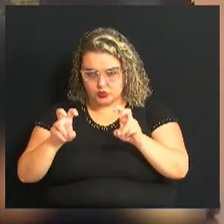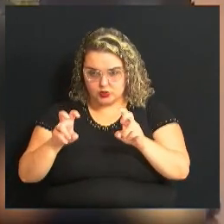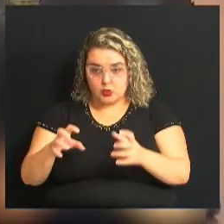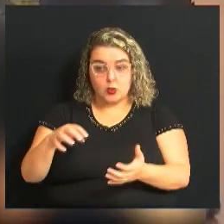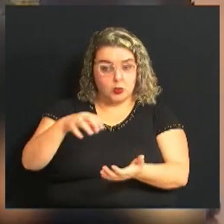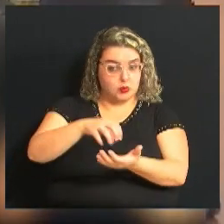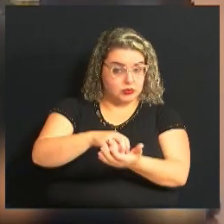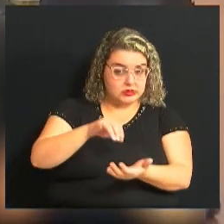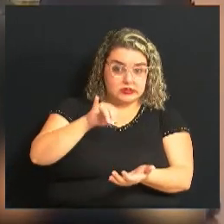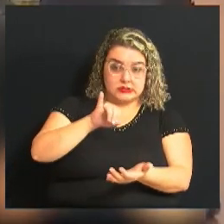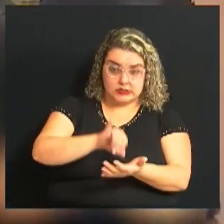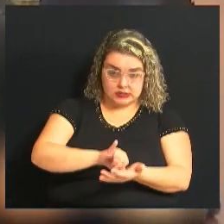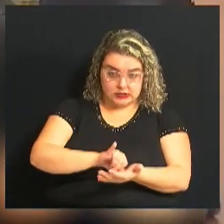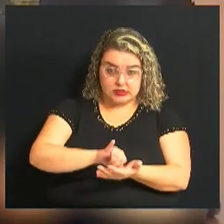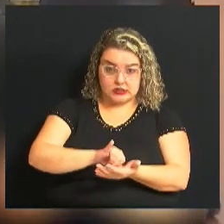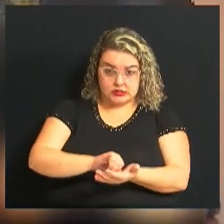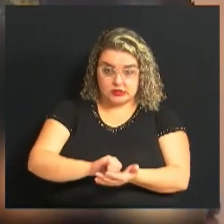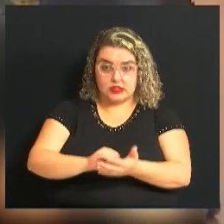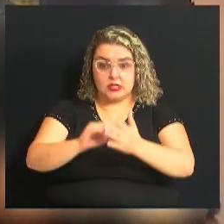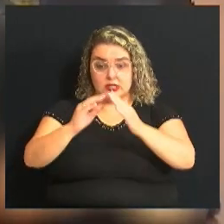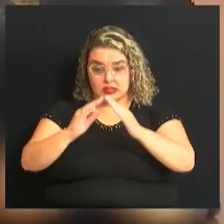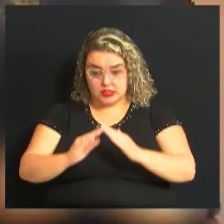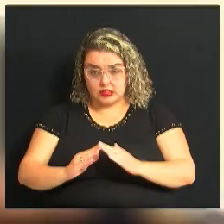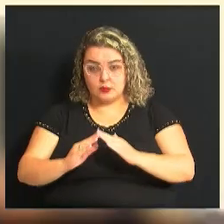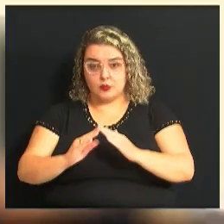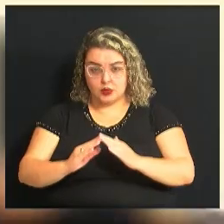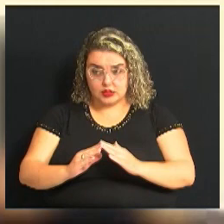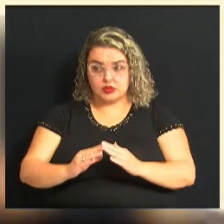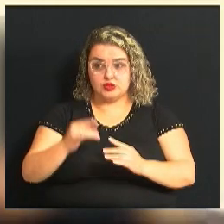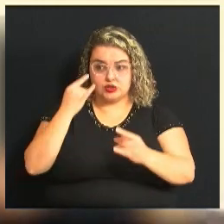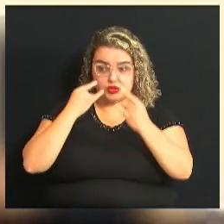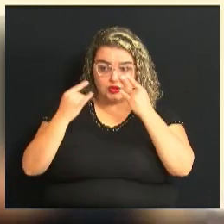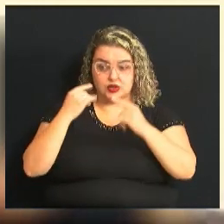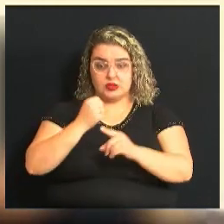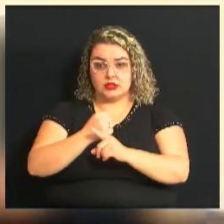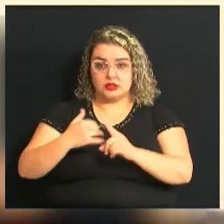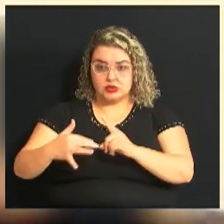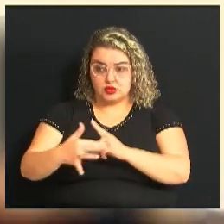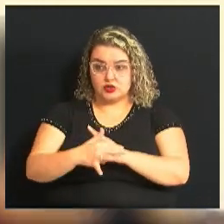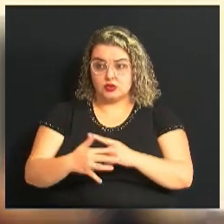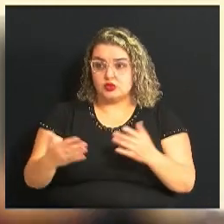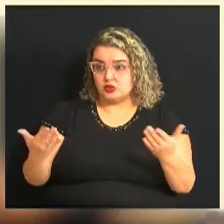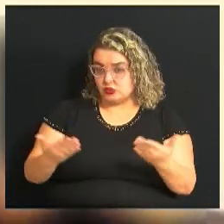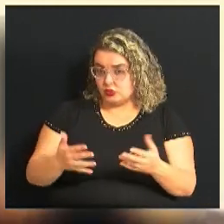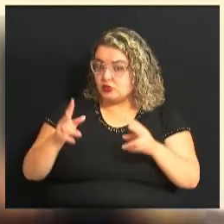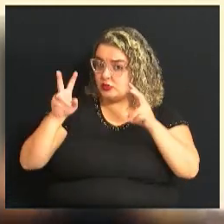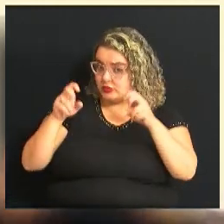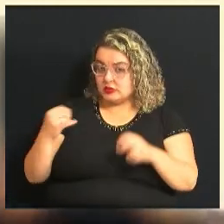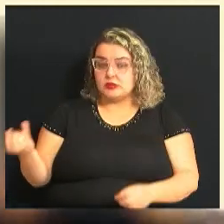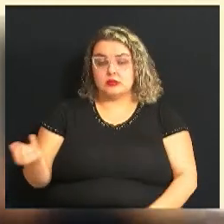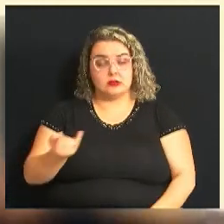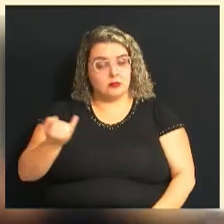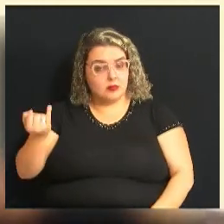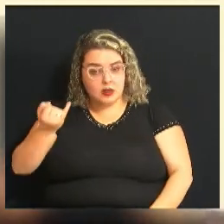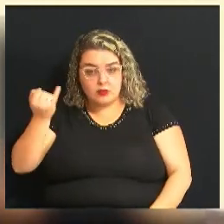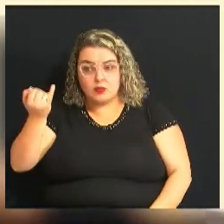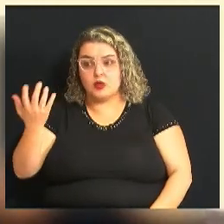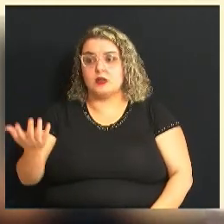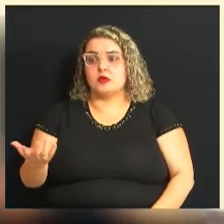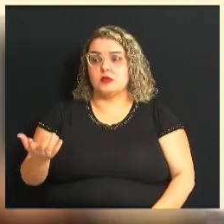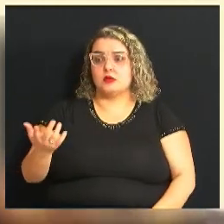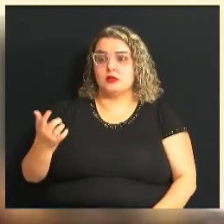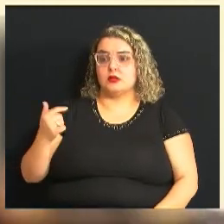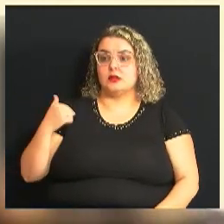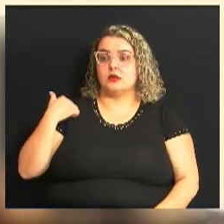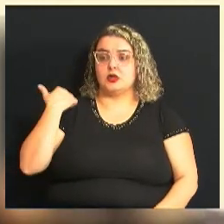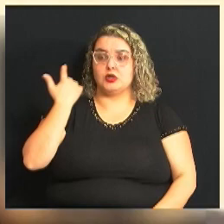de Campinas e a habitação de interesse social. E hoje esse tema, importantíssimo e que a